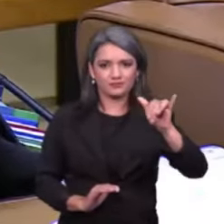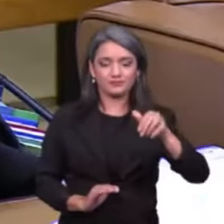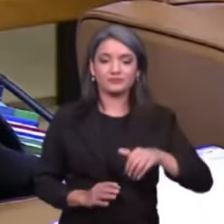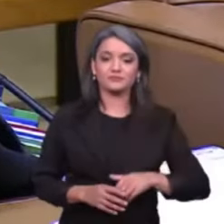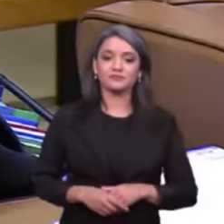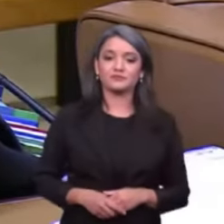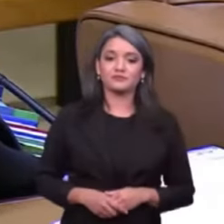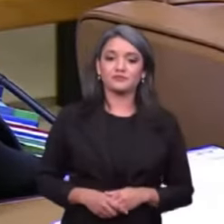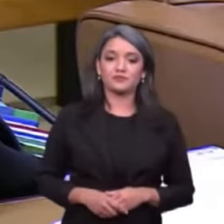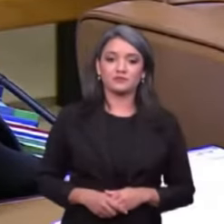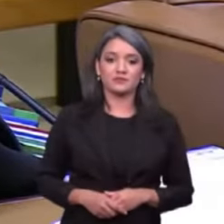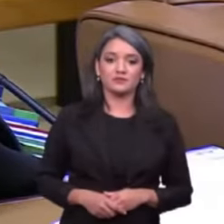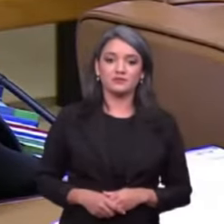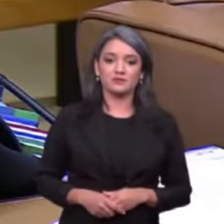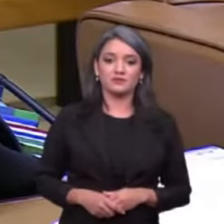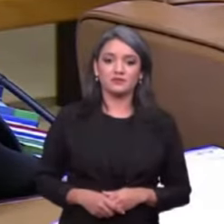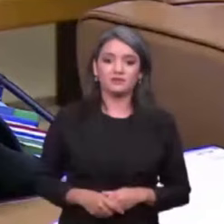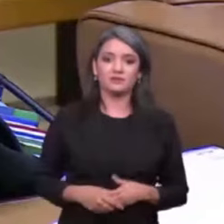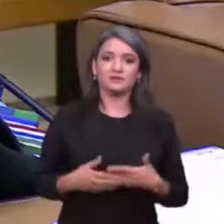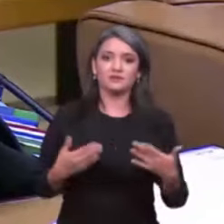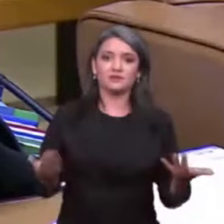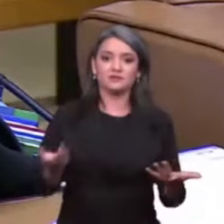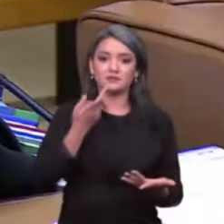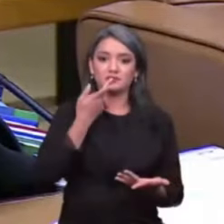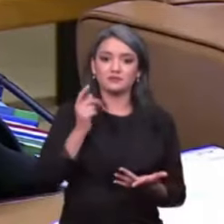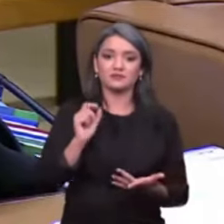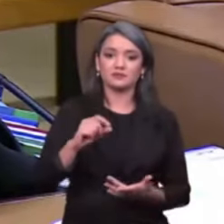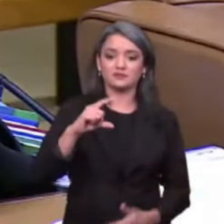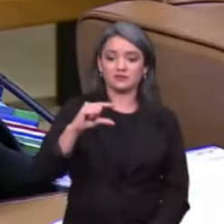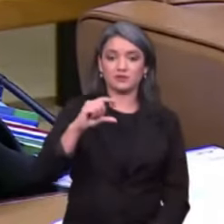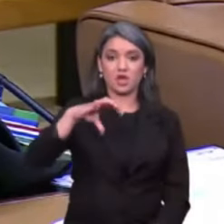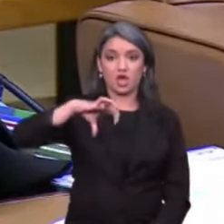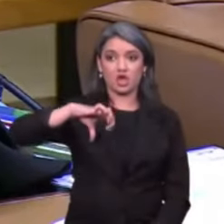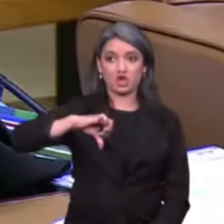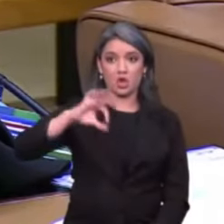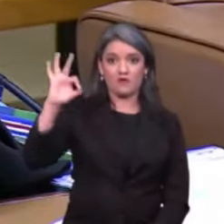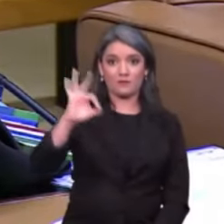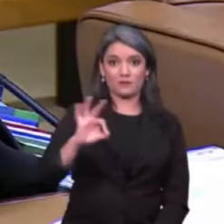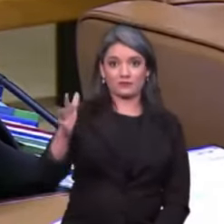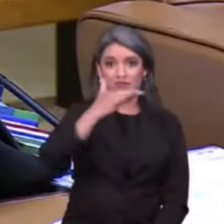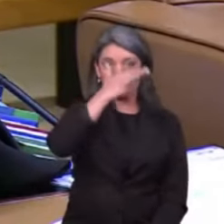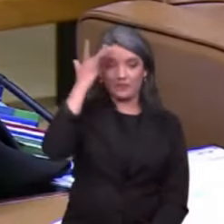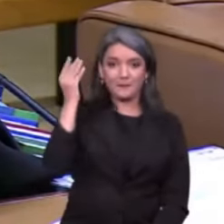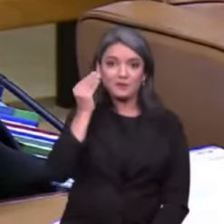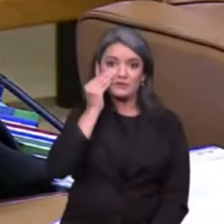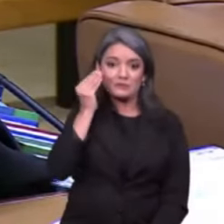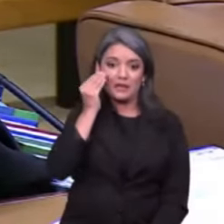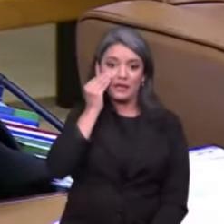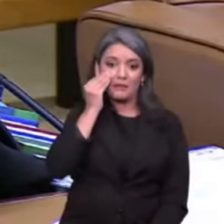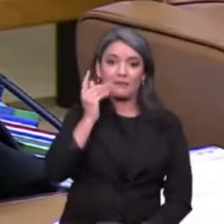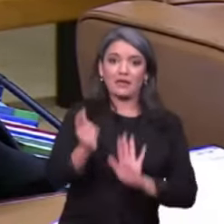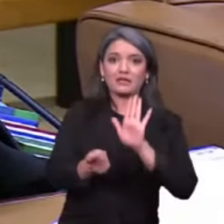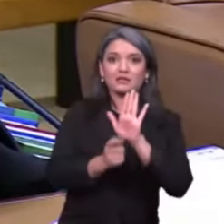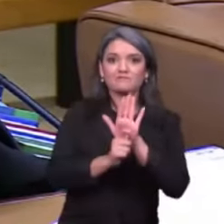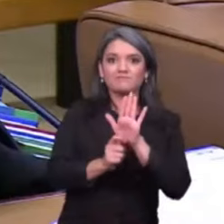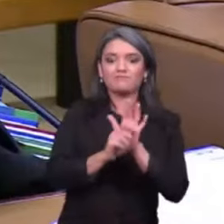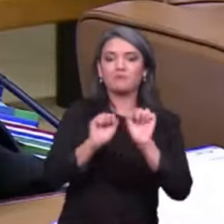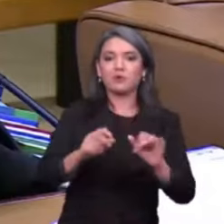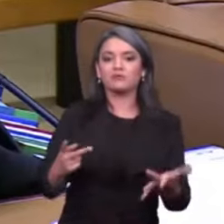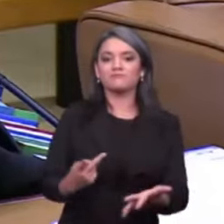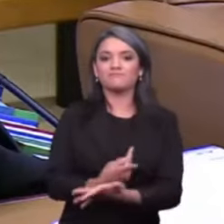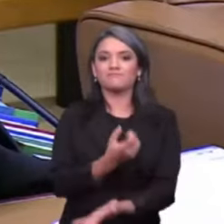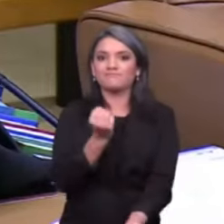Estima-se conservadoramente que 9% das pessoas que experimentam essa droga desenvolve dependência.